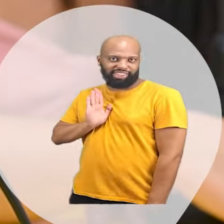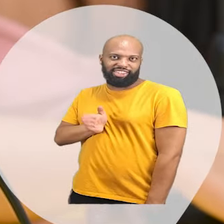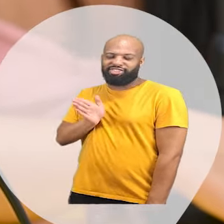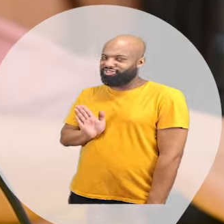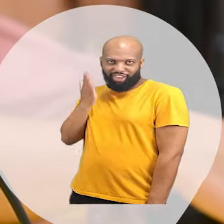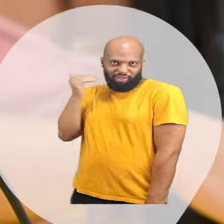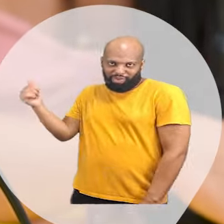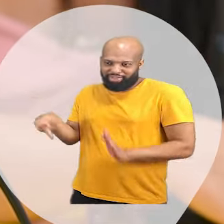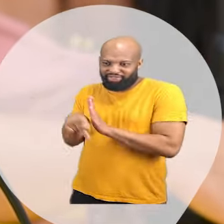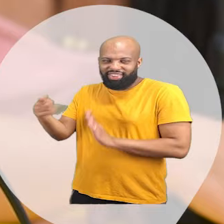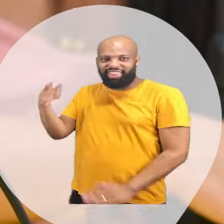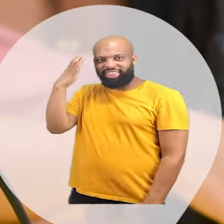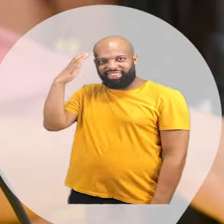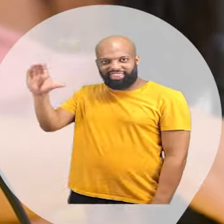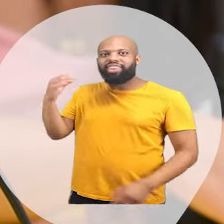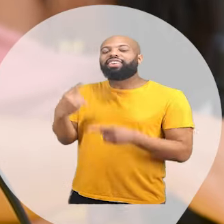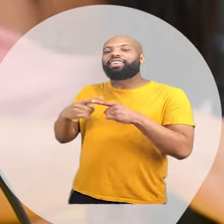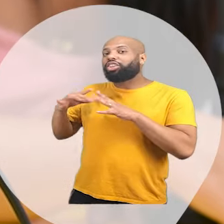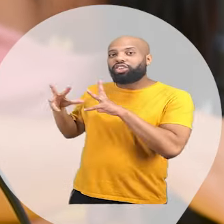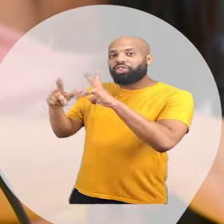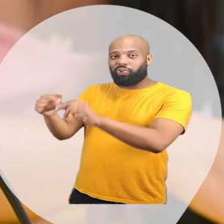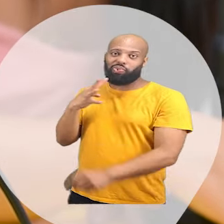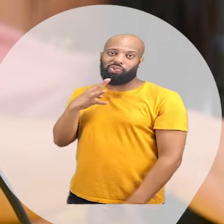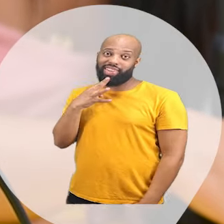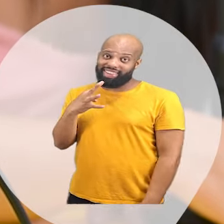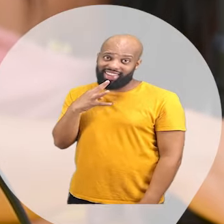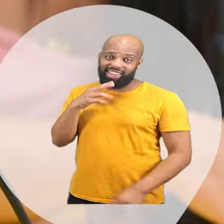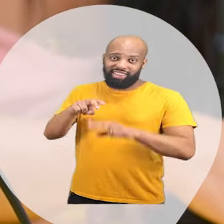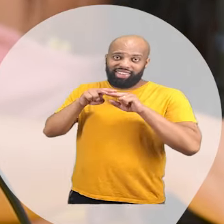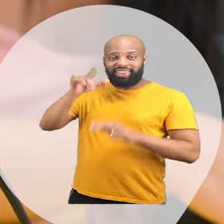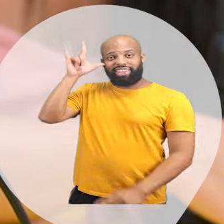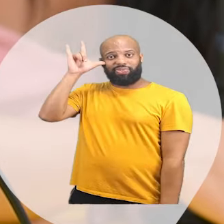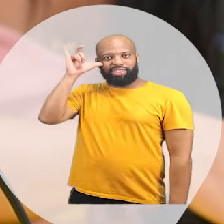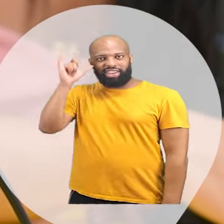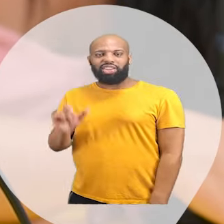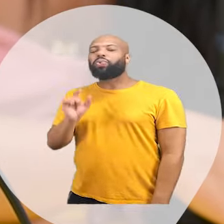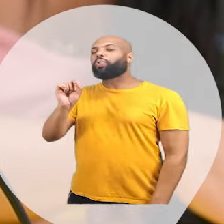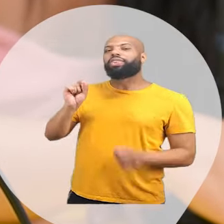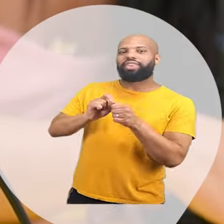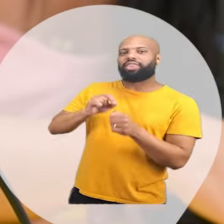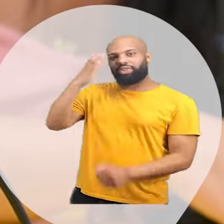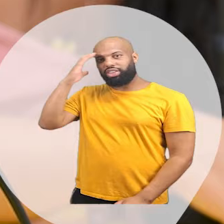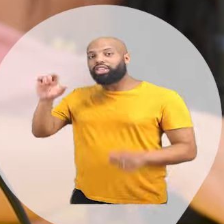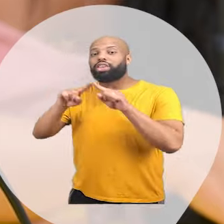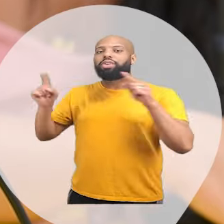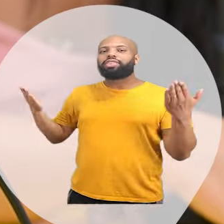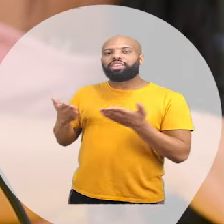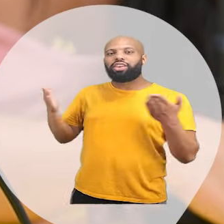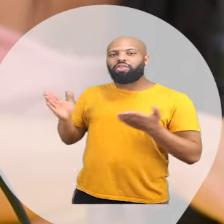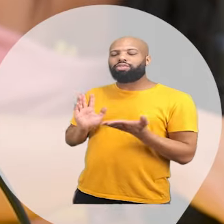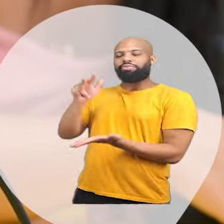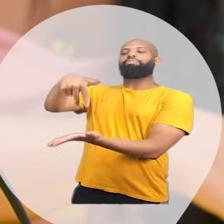um personagem porque todo mundo conhece pela página né pelo que fazer Curitiba mas aí agora você